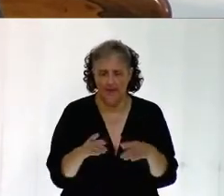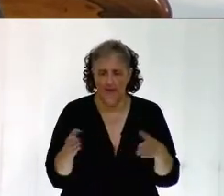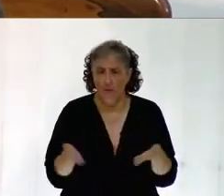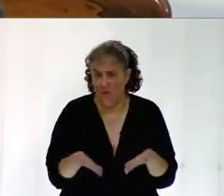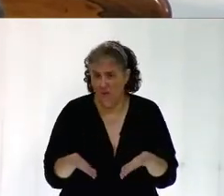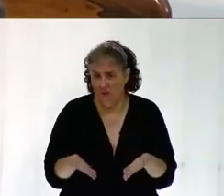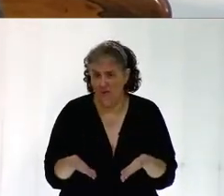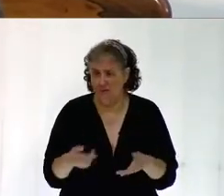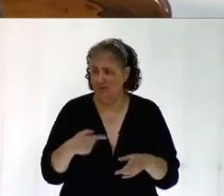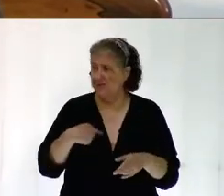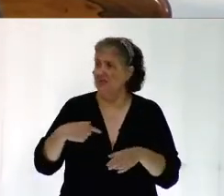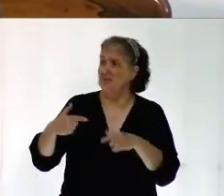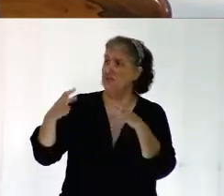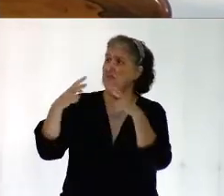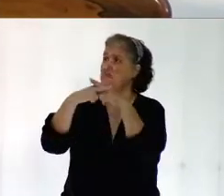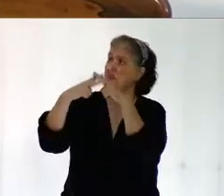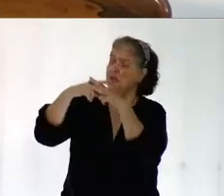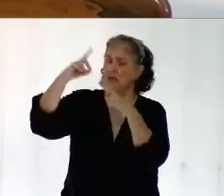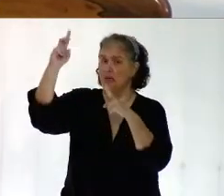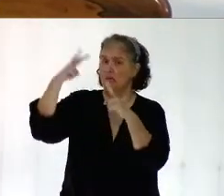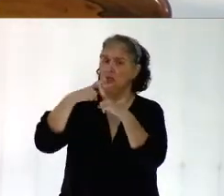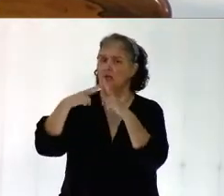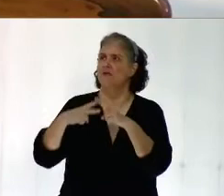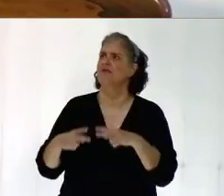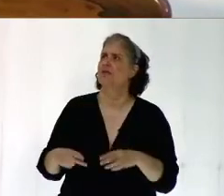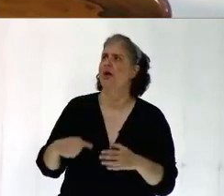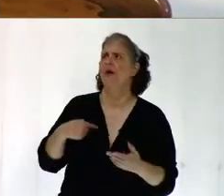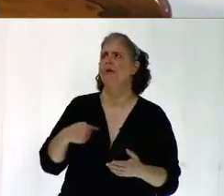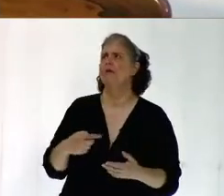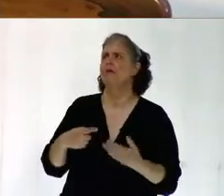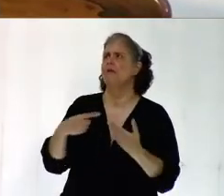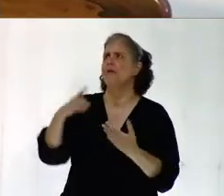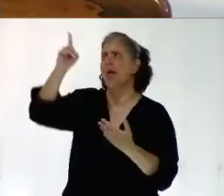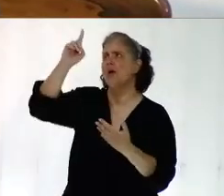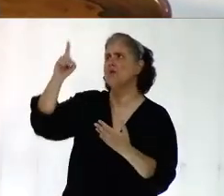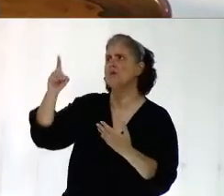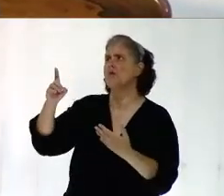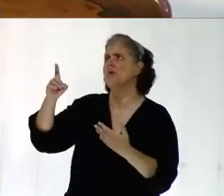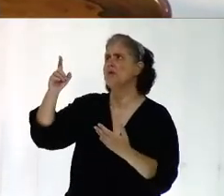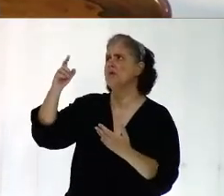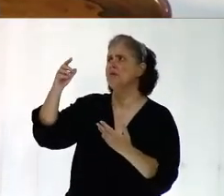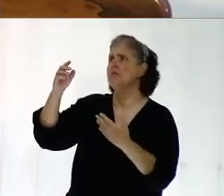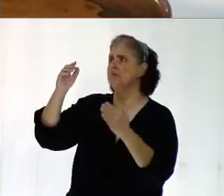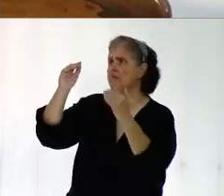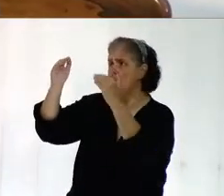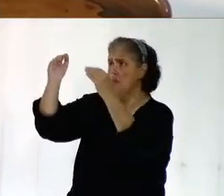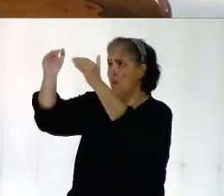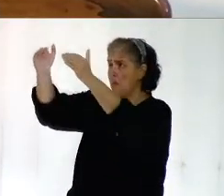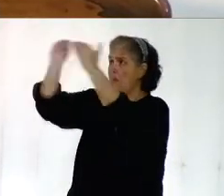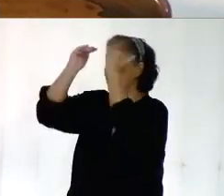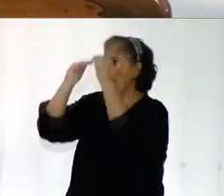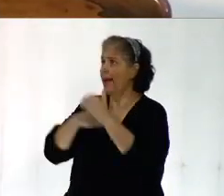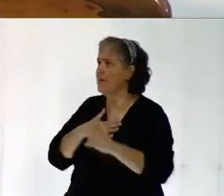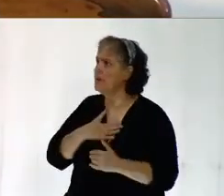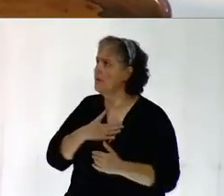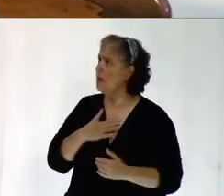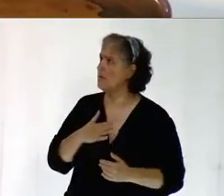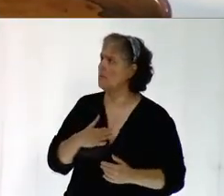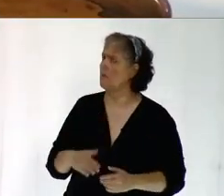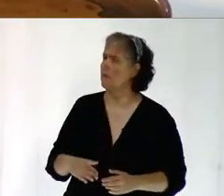deus vive dizendo se és deus me atende mas a palavra de deus chama isso de orgulho